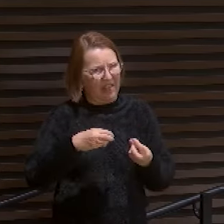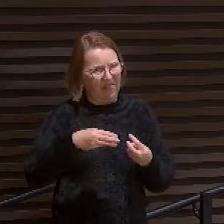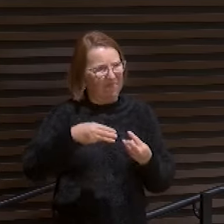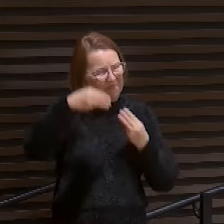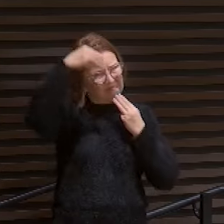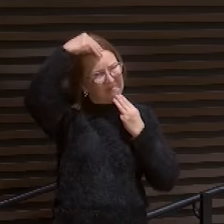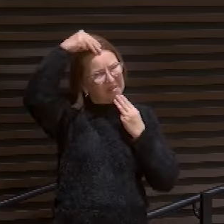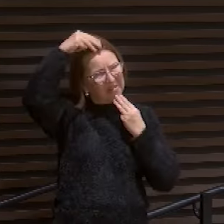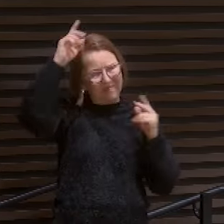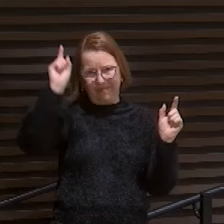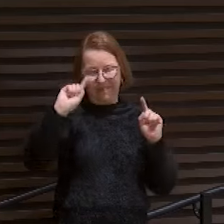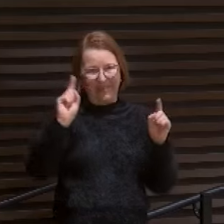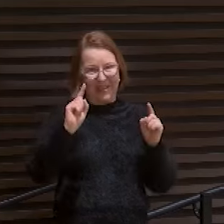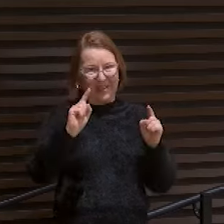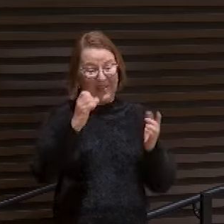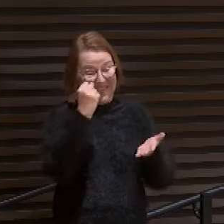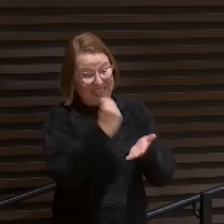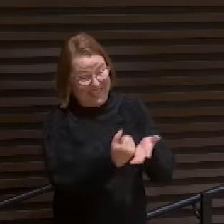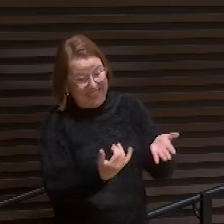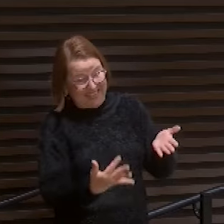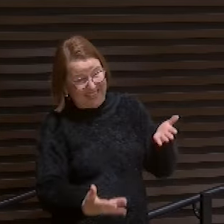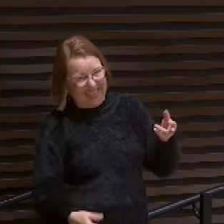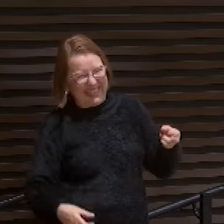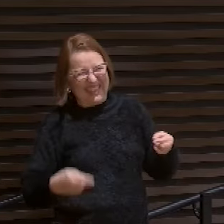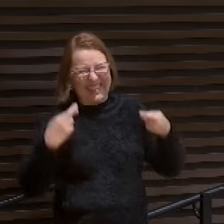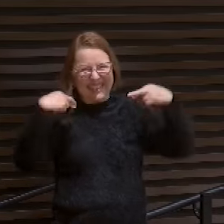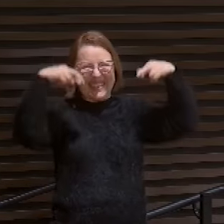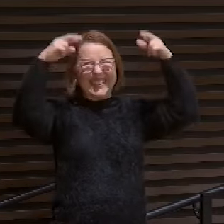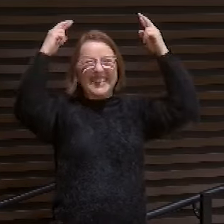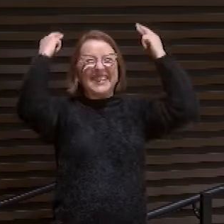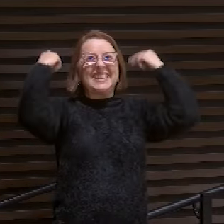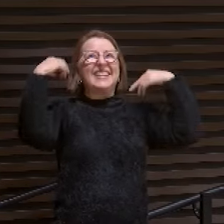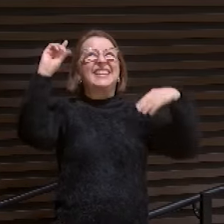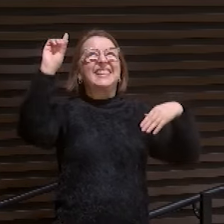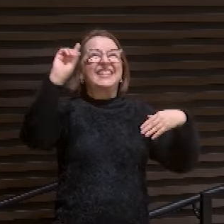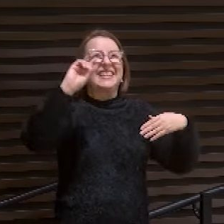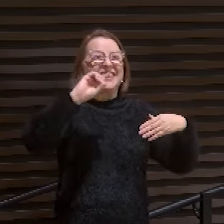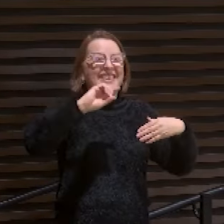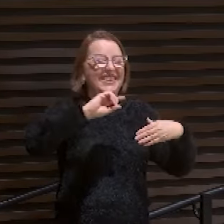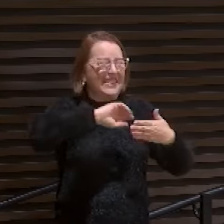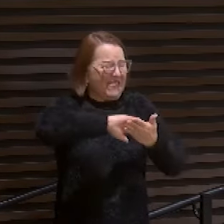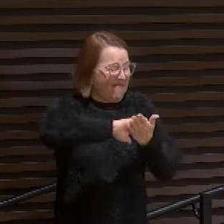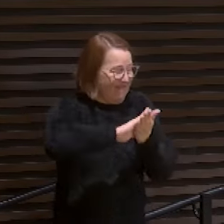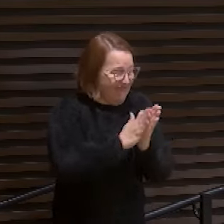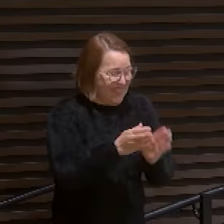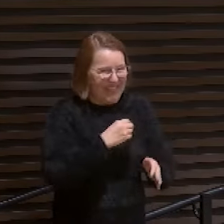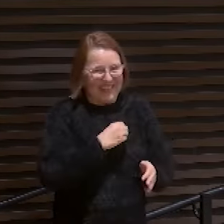É o sangue do Cordeiro de Deus que tira o pecado do mundo.